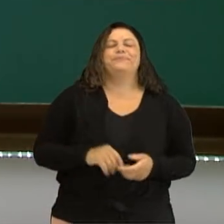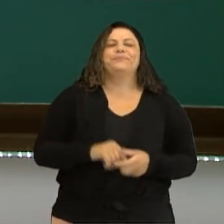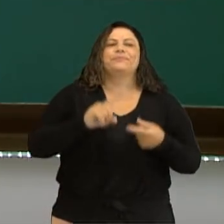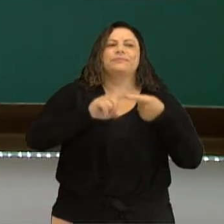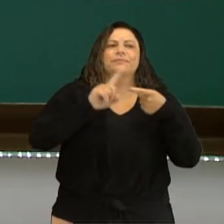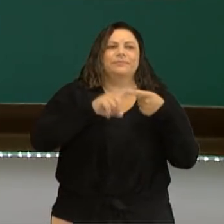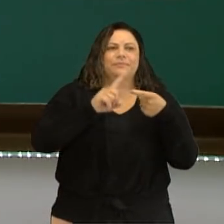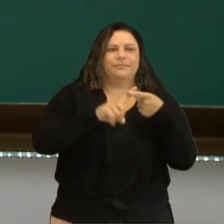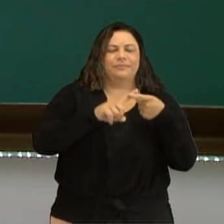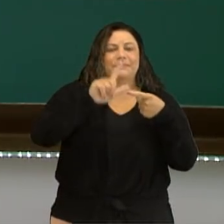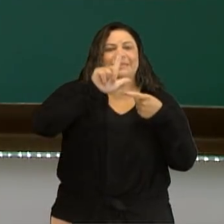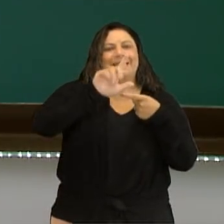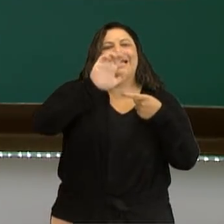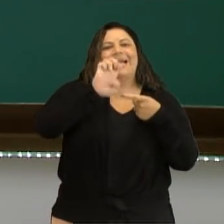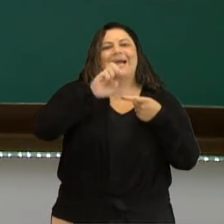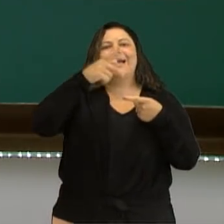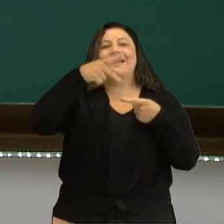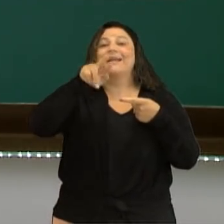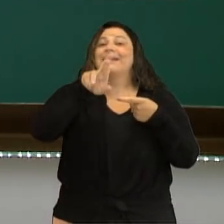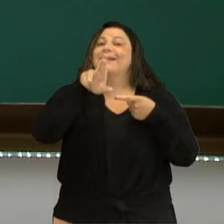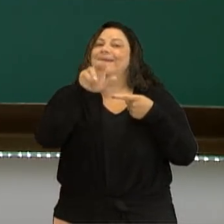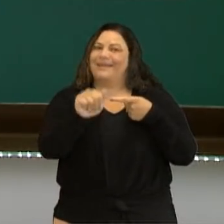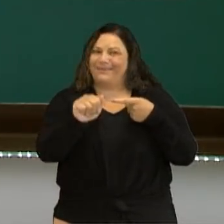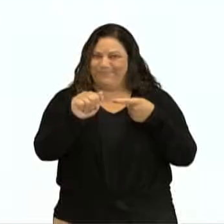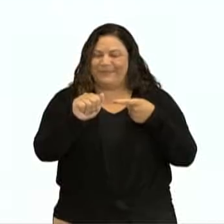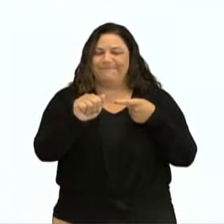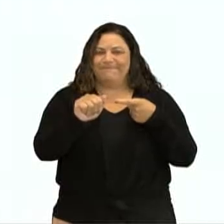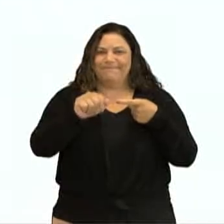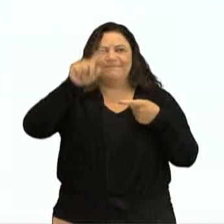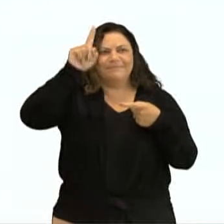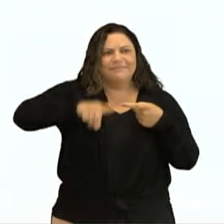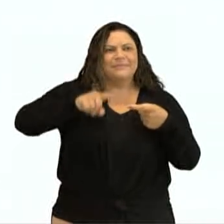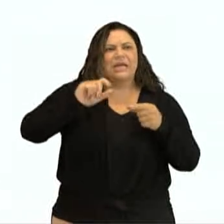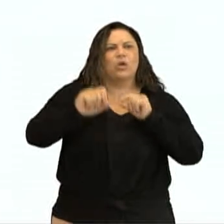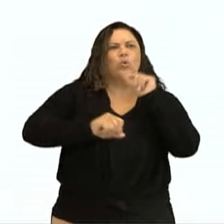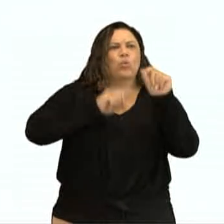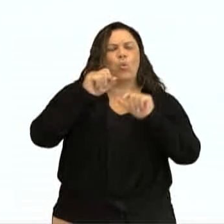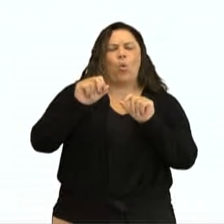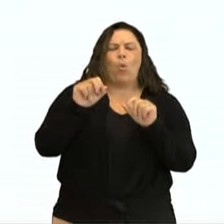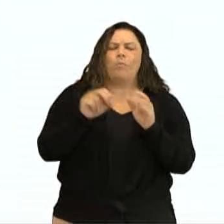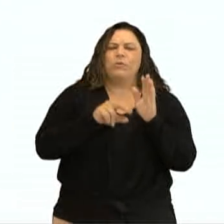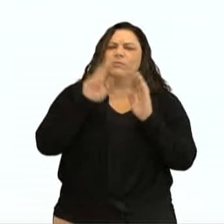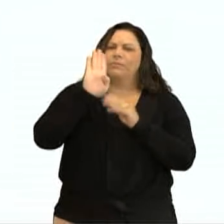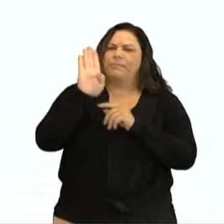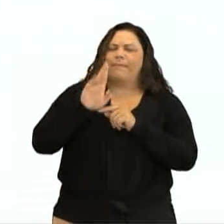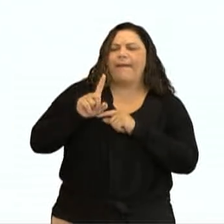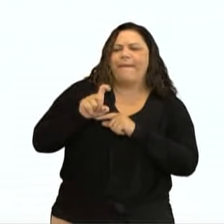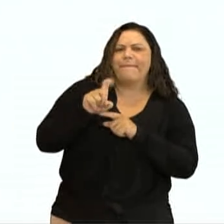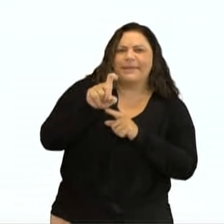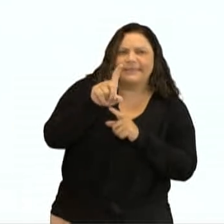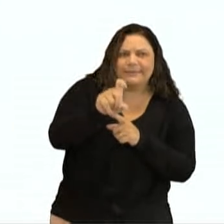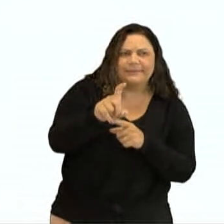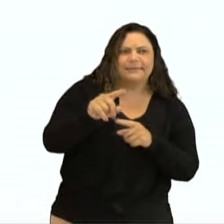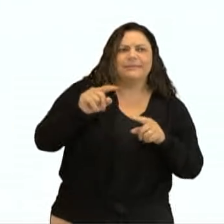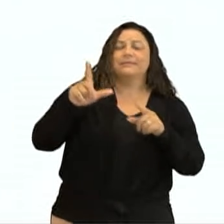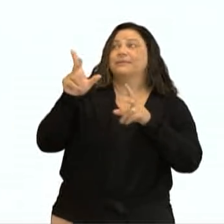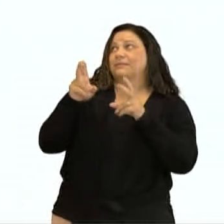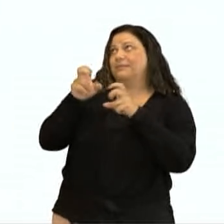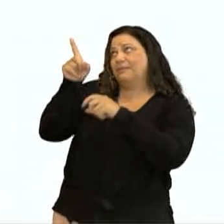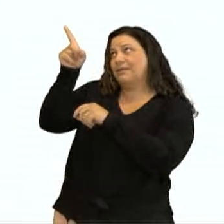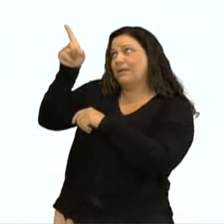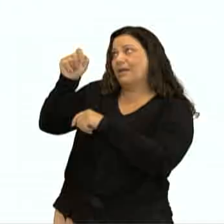ou popularmente chamada de lepra. É causada pelo Mycobacterium leprae. E aqui a gente tem